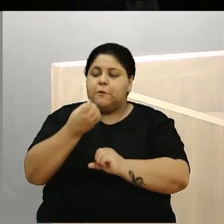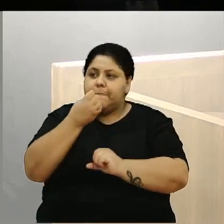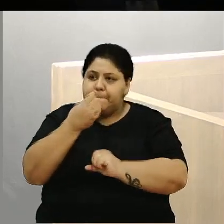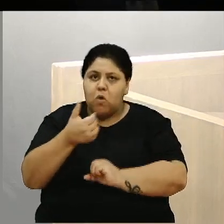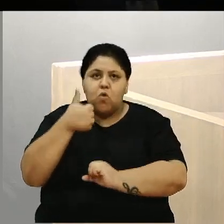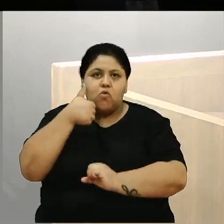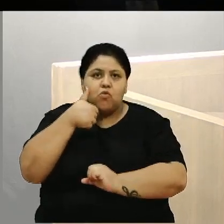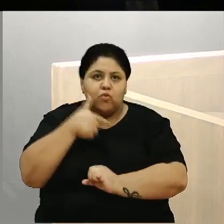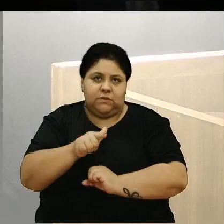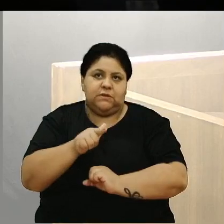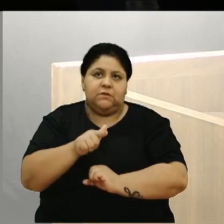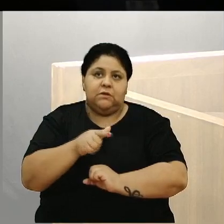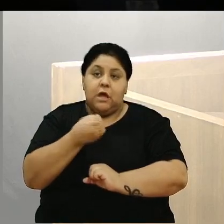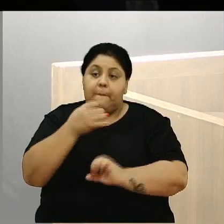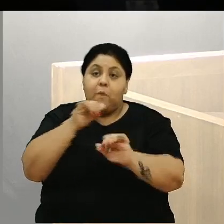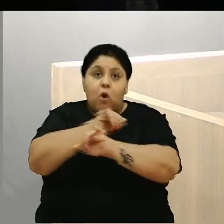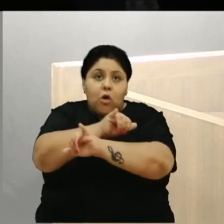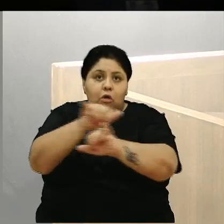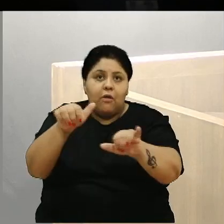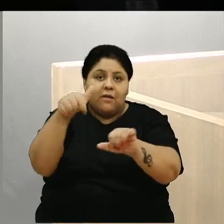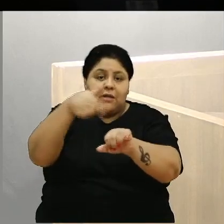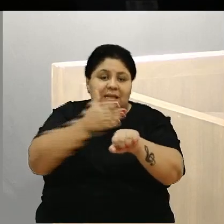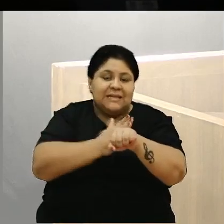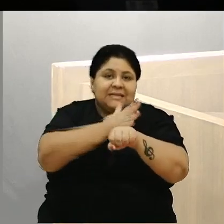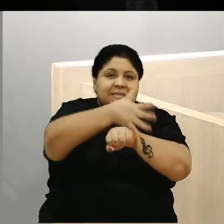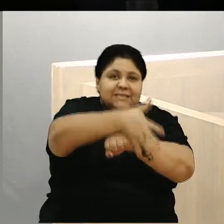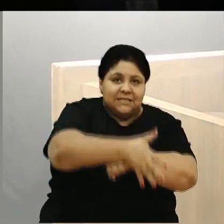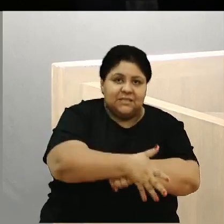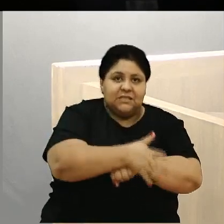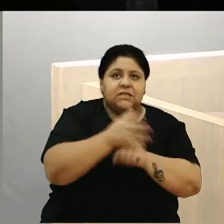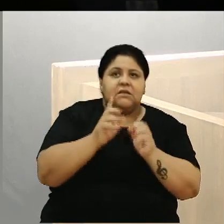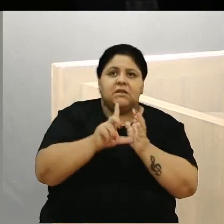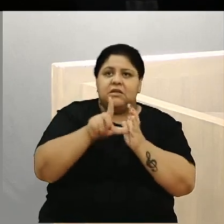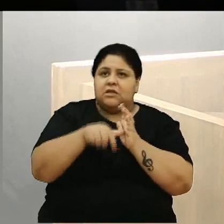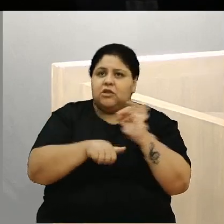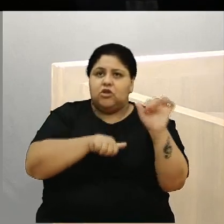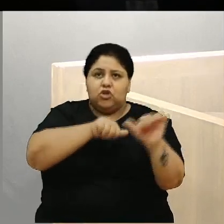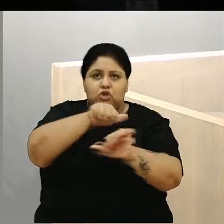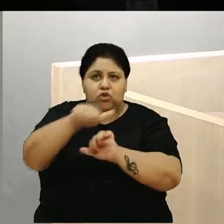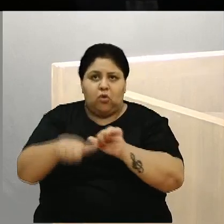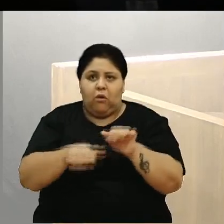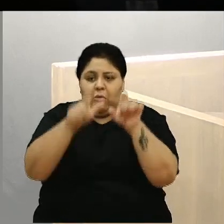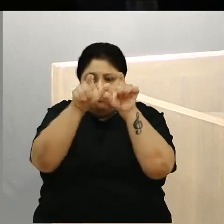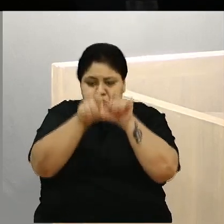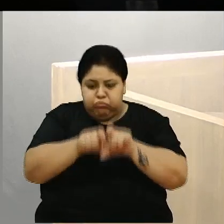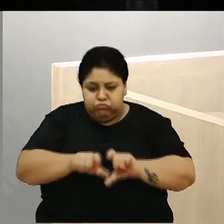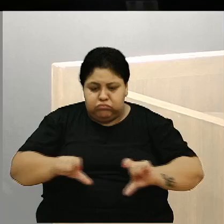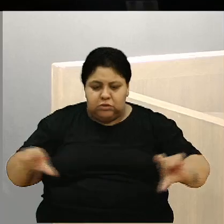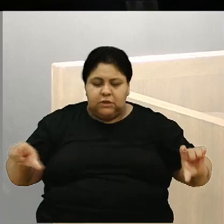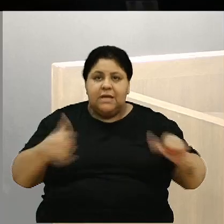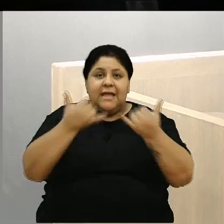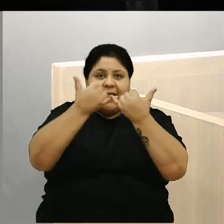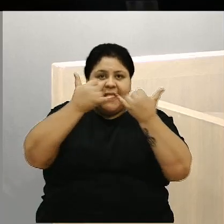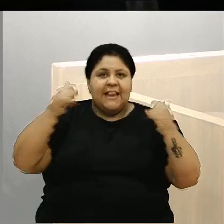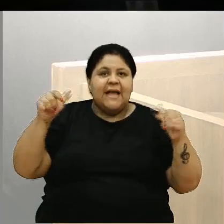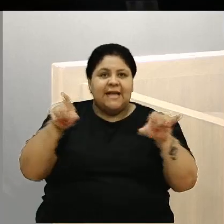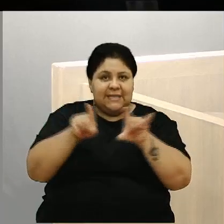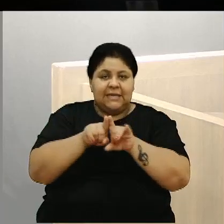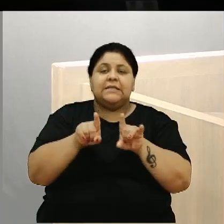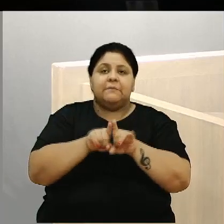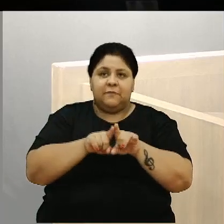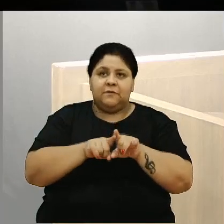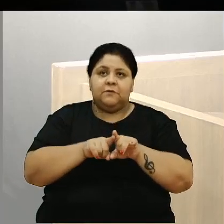boa notícia, essa madrugada foi após, né, toda a troca de disjuntores e a questão elétrica lá também controlada,